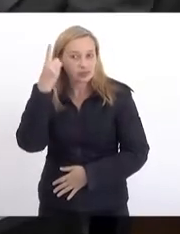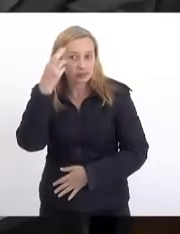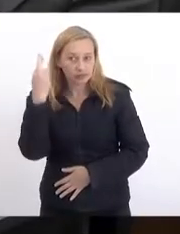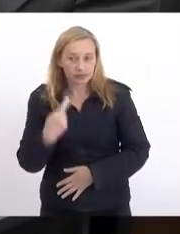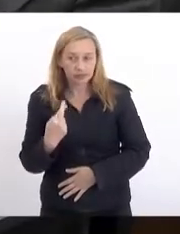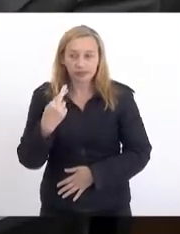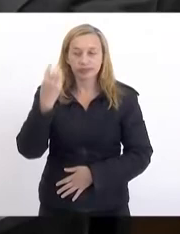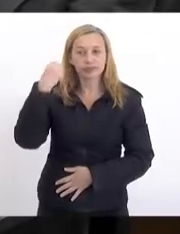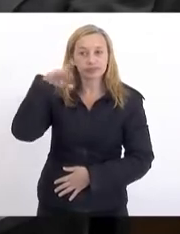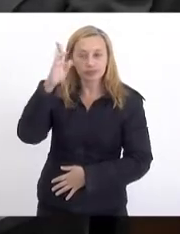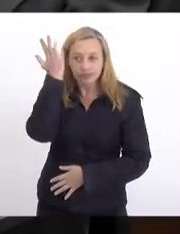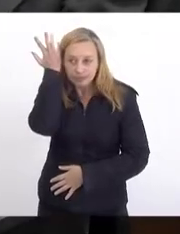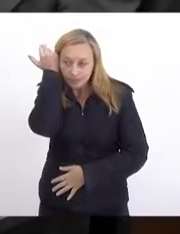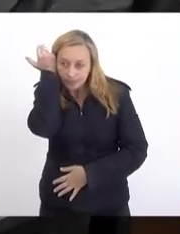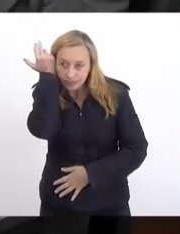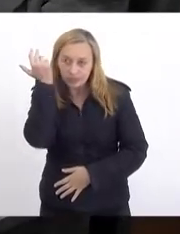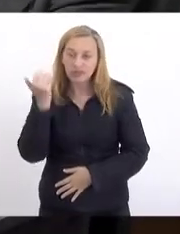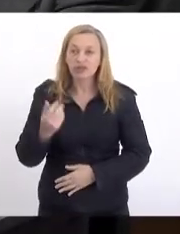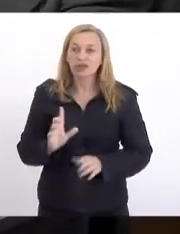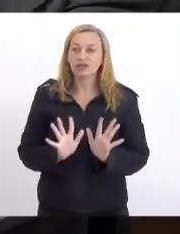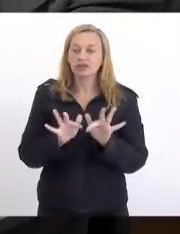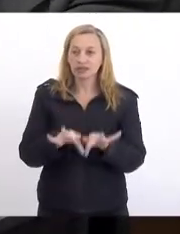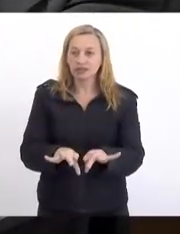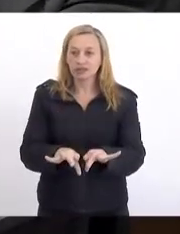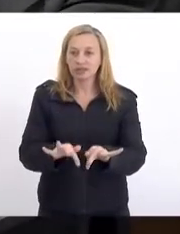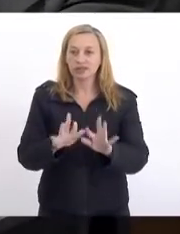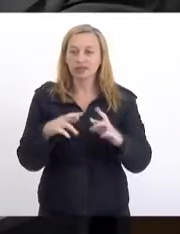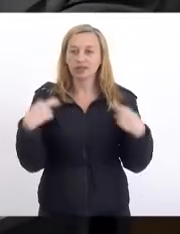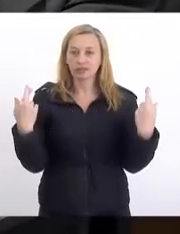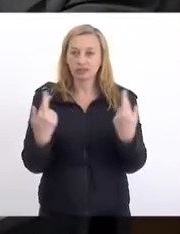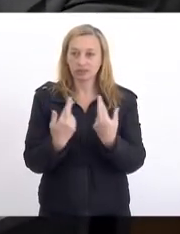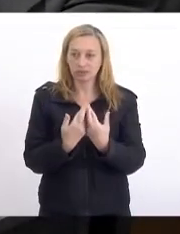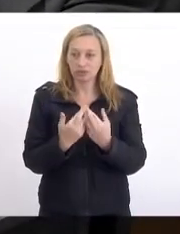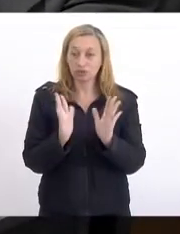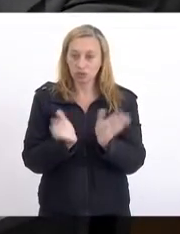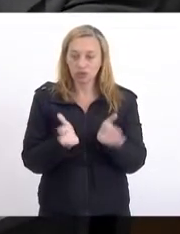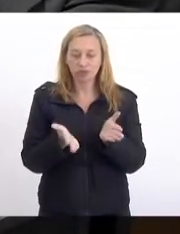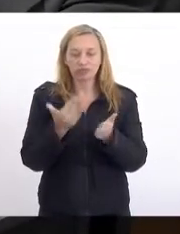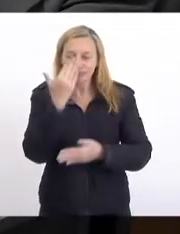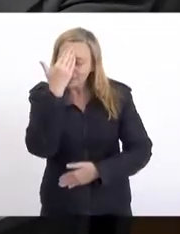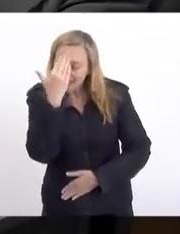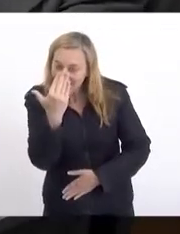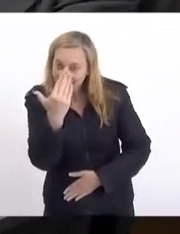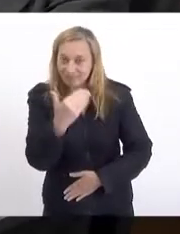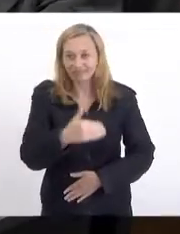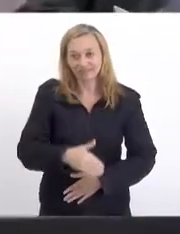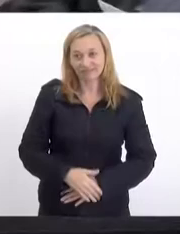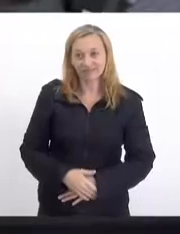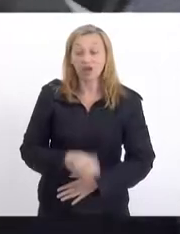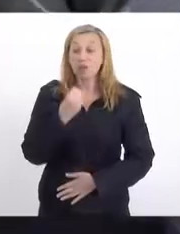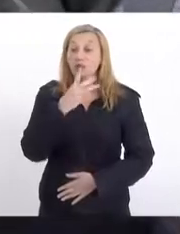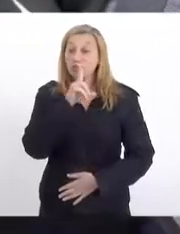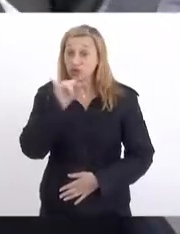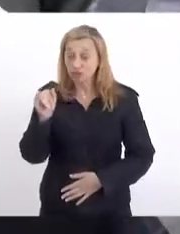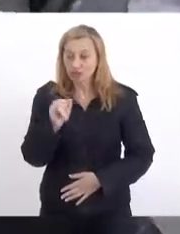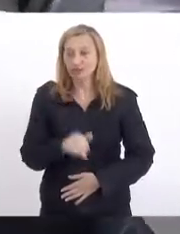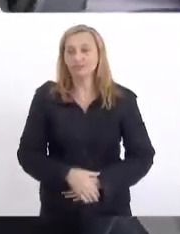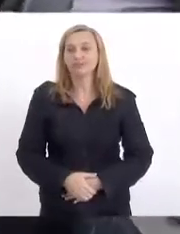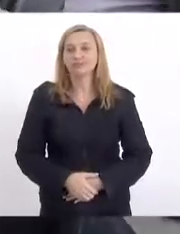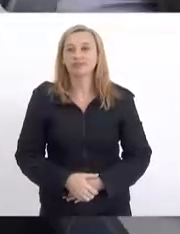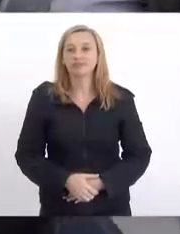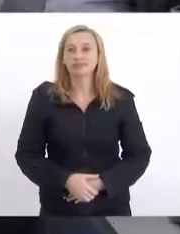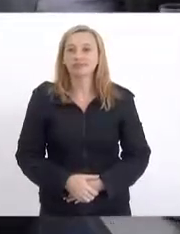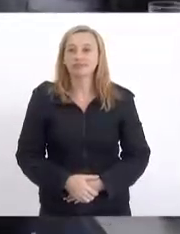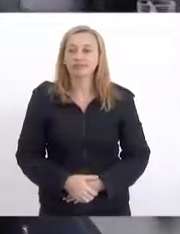deputado Eliomar Coelho, e dou por encerrada a nossa reunião de hoje. Muito obrigado, um bom dia. Muito bom.